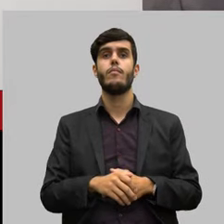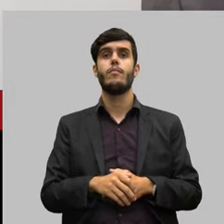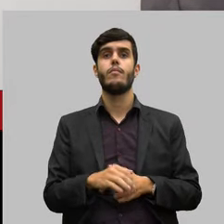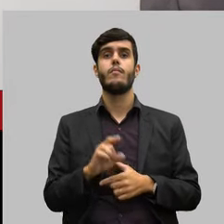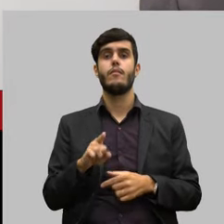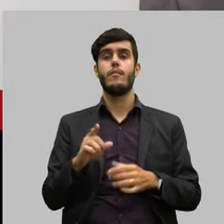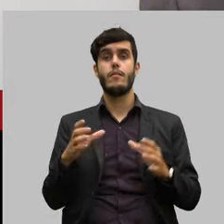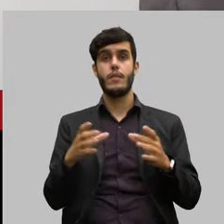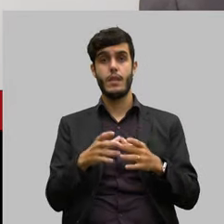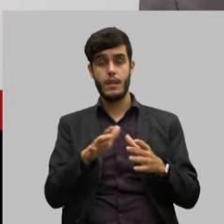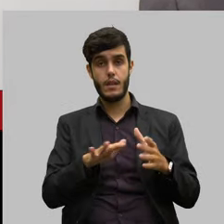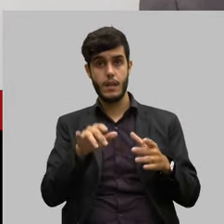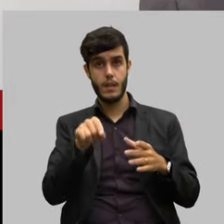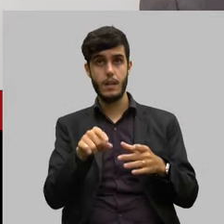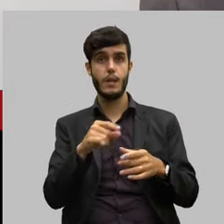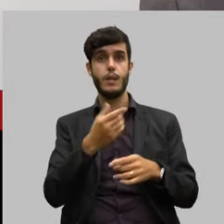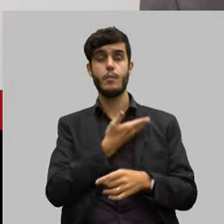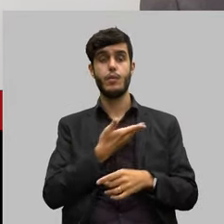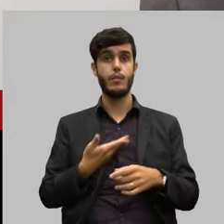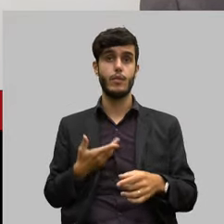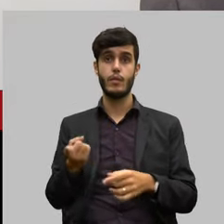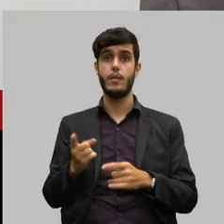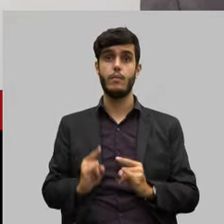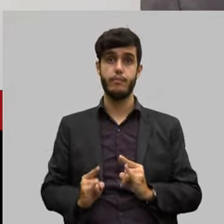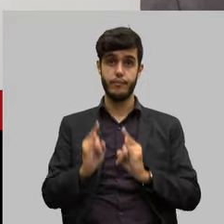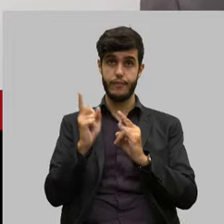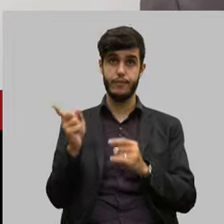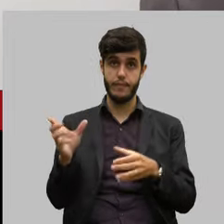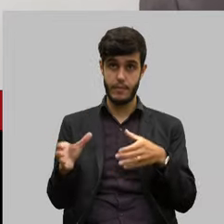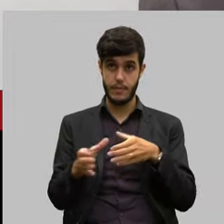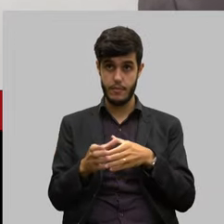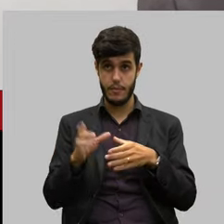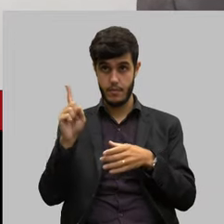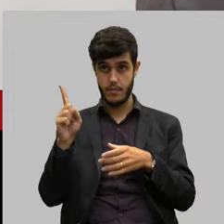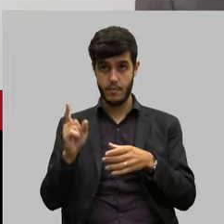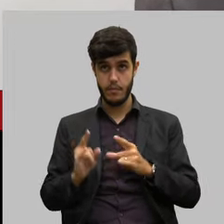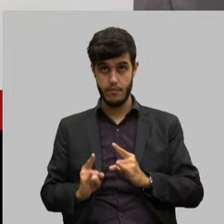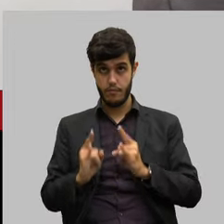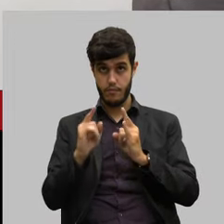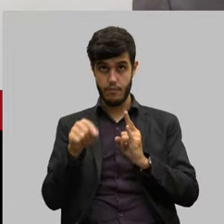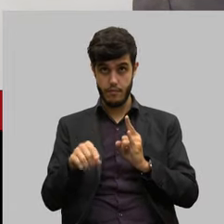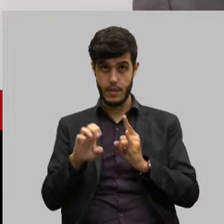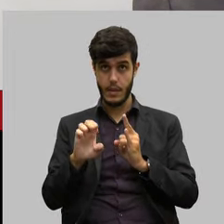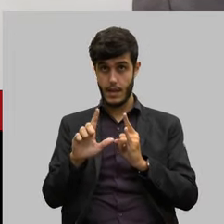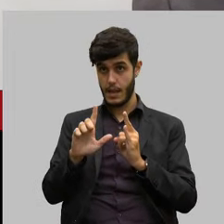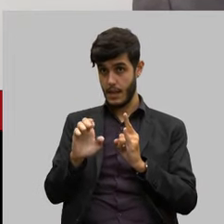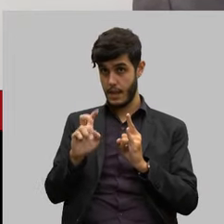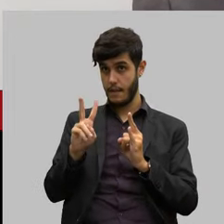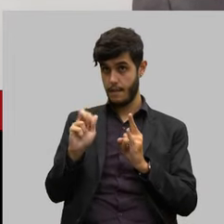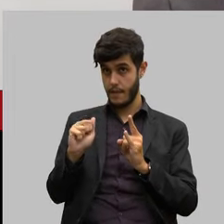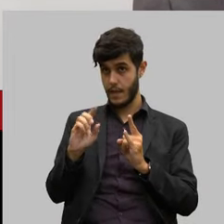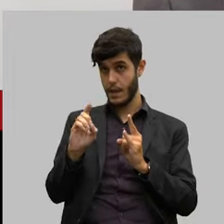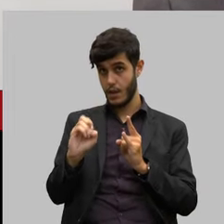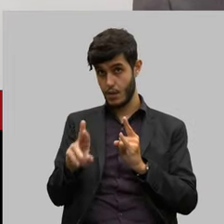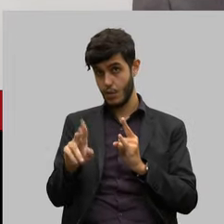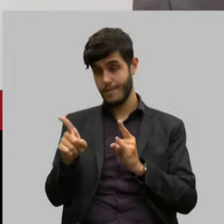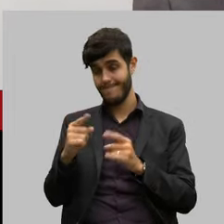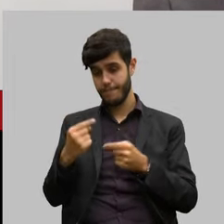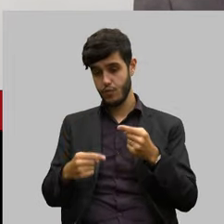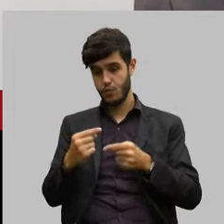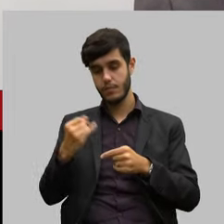administração pública nós discutimos a questão dos el da cidade administrativa essa discussão secretário ela é